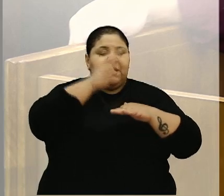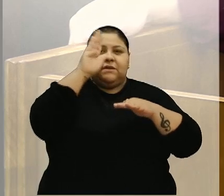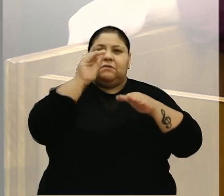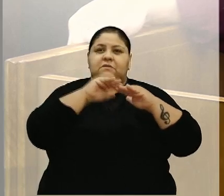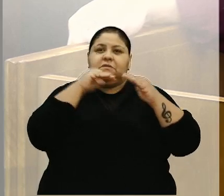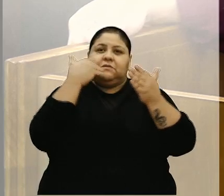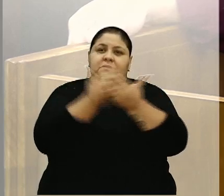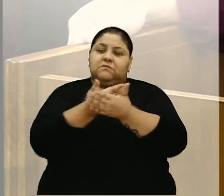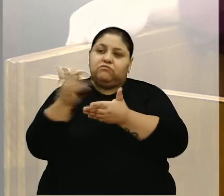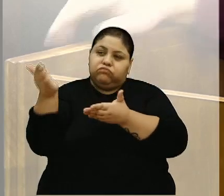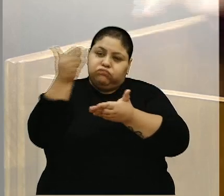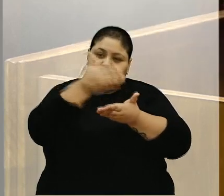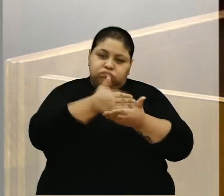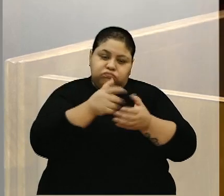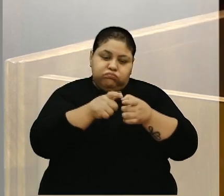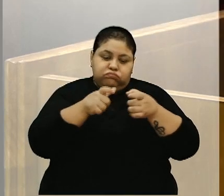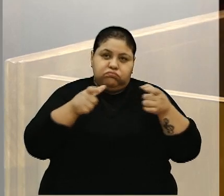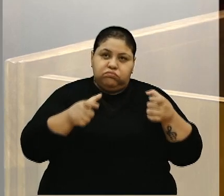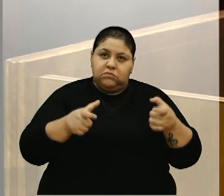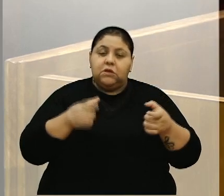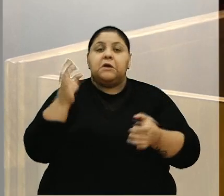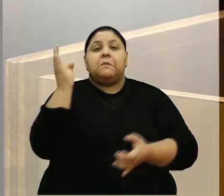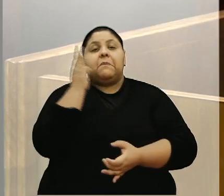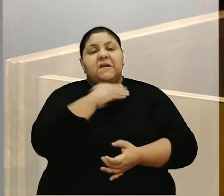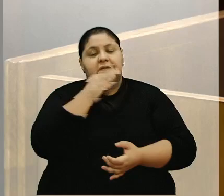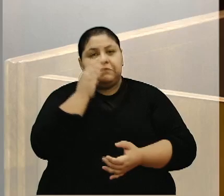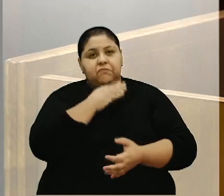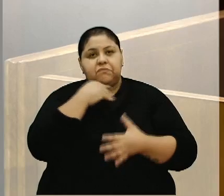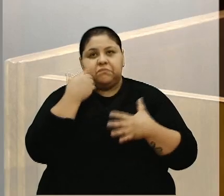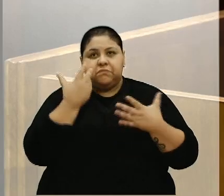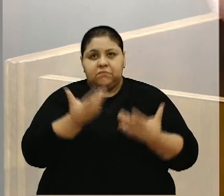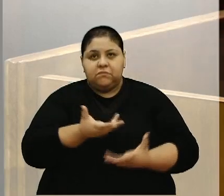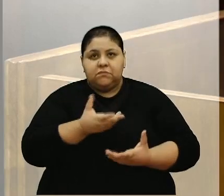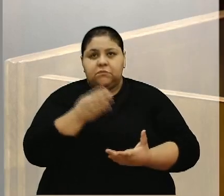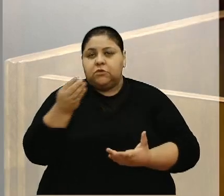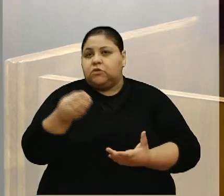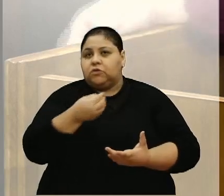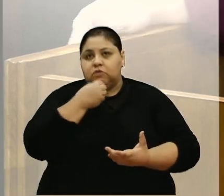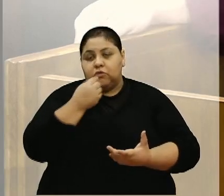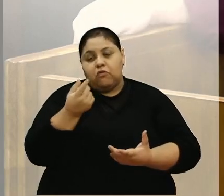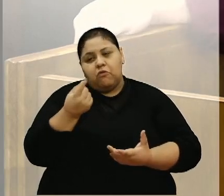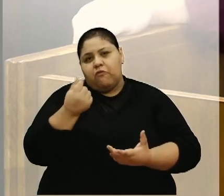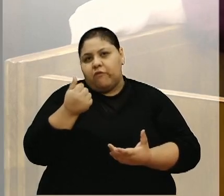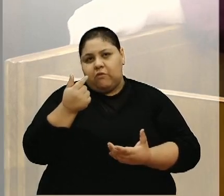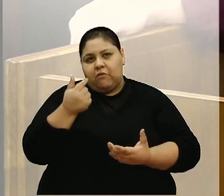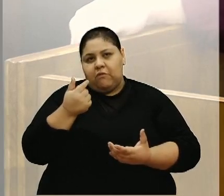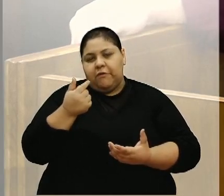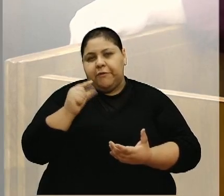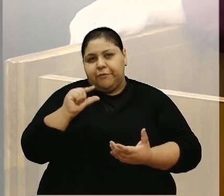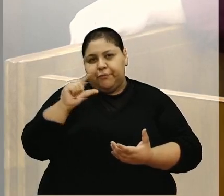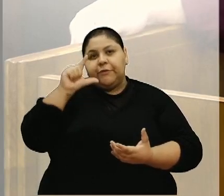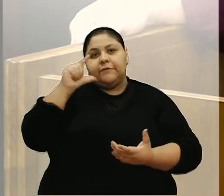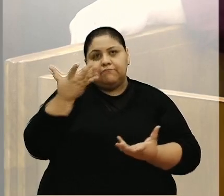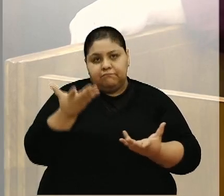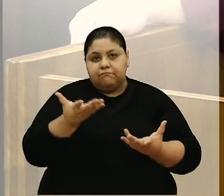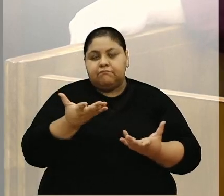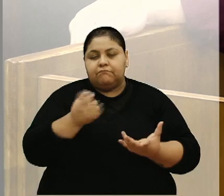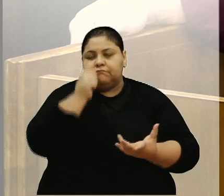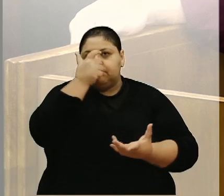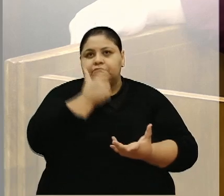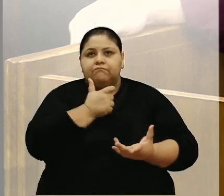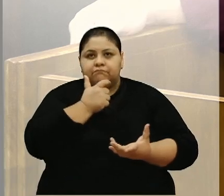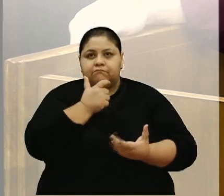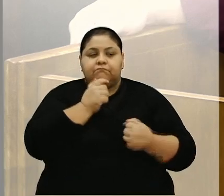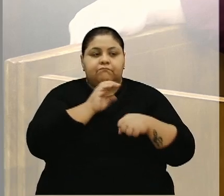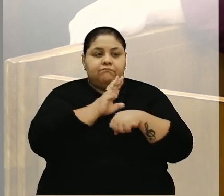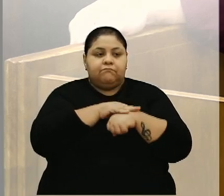vindo com essas ampliações. São mais rápidas. E claro que o valor é um pouco mais alto, acho que o